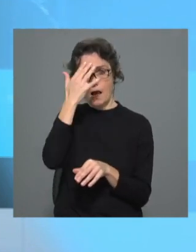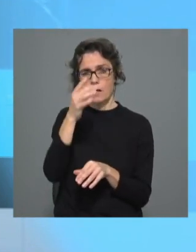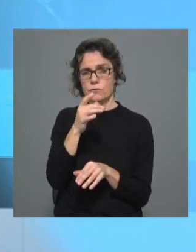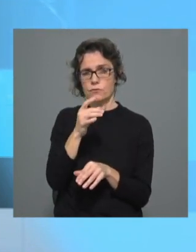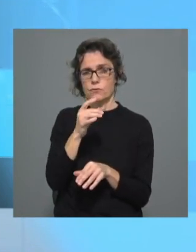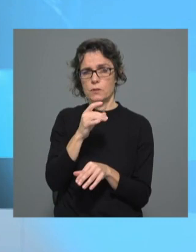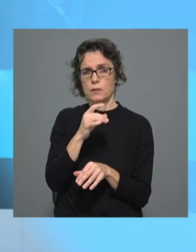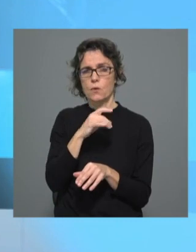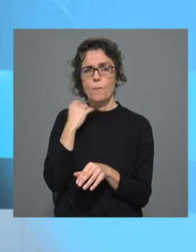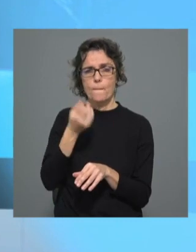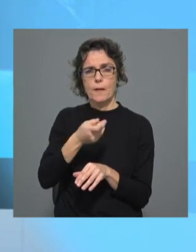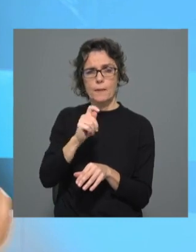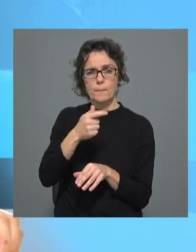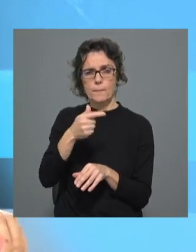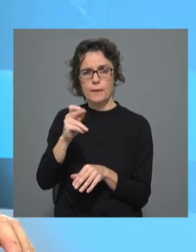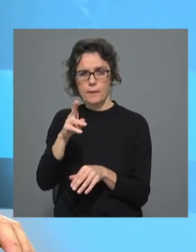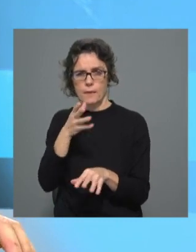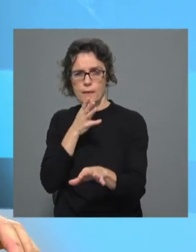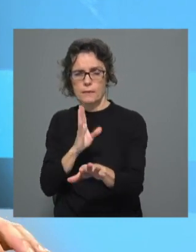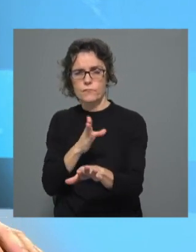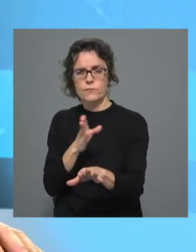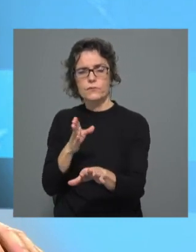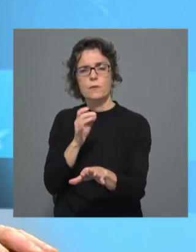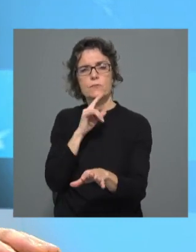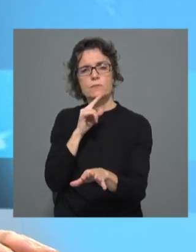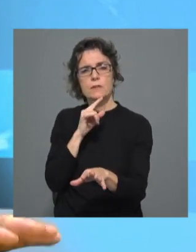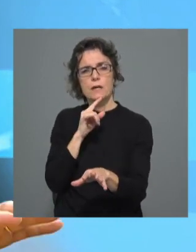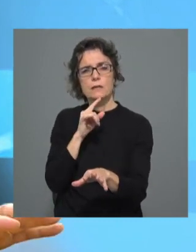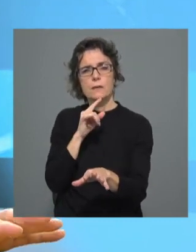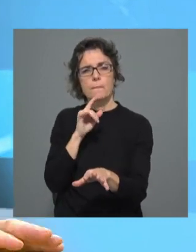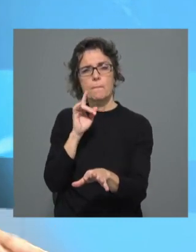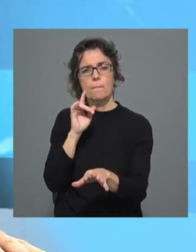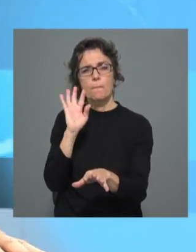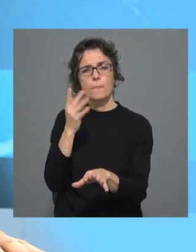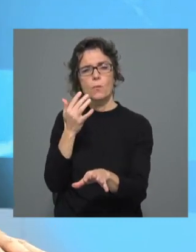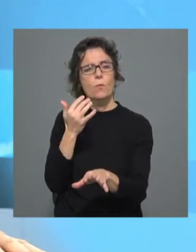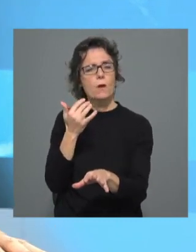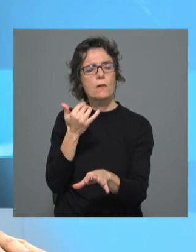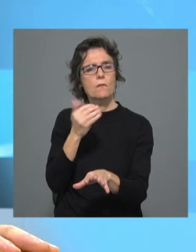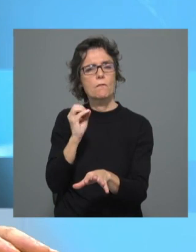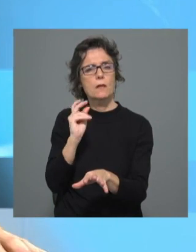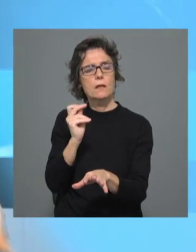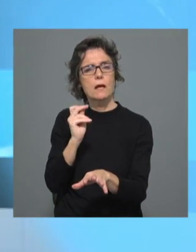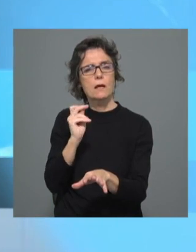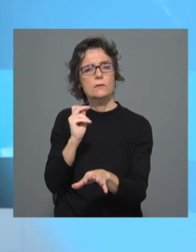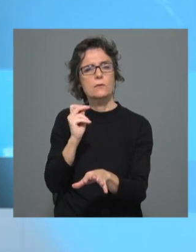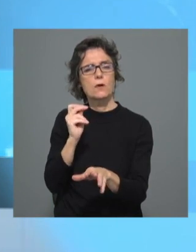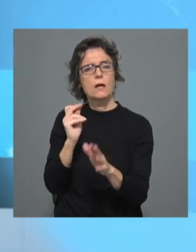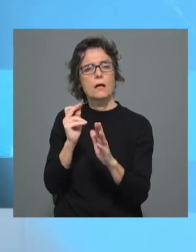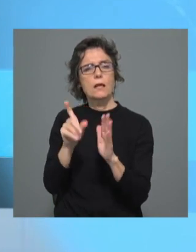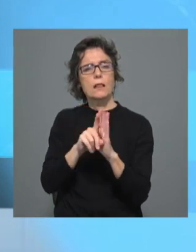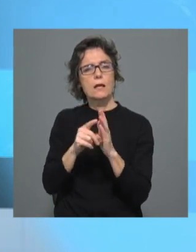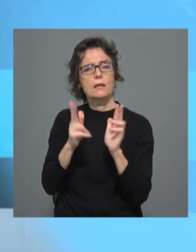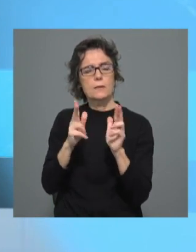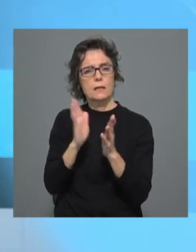falou na possibilidade, quando da celebração dos 20 anos da Lei de Liberdade Religiosa, da possibilidade das